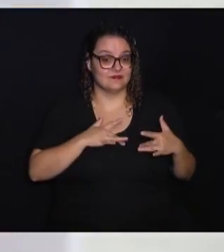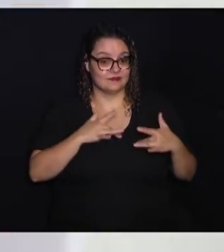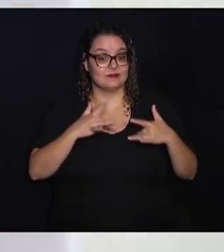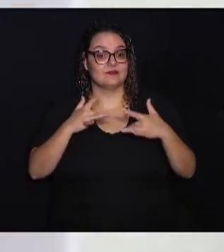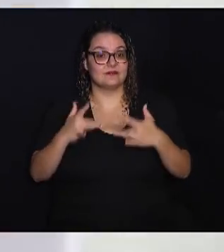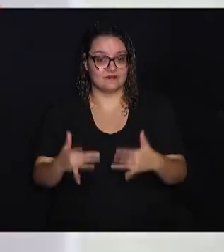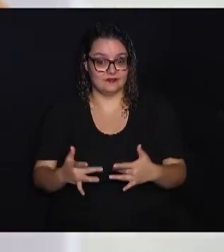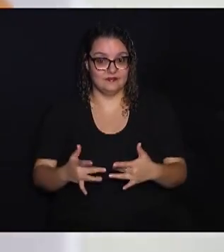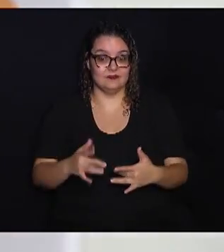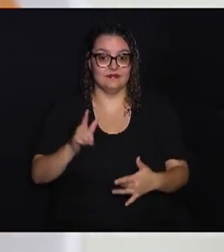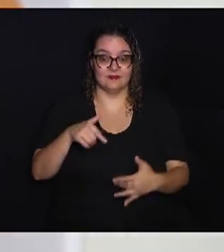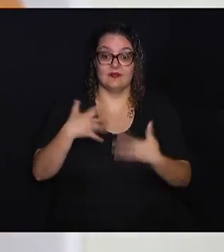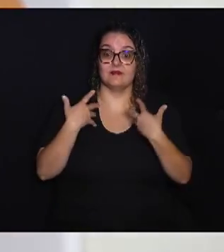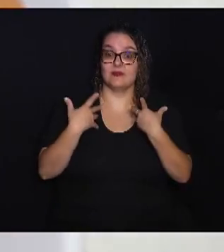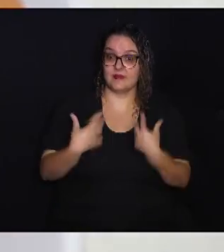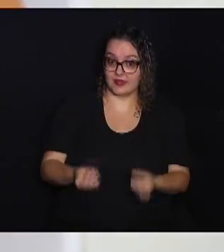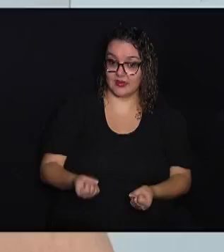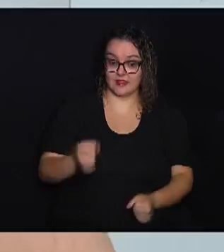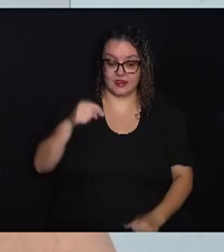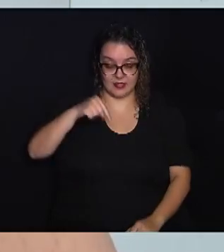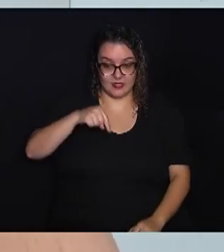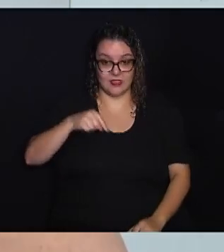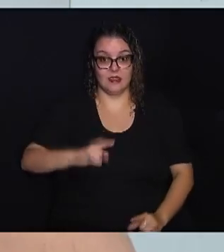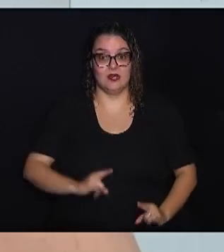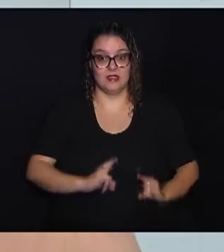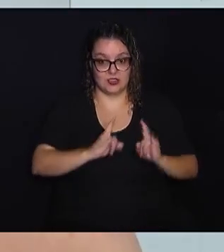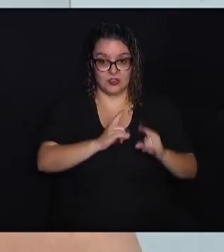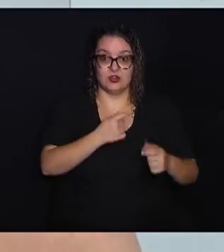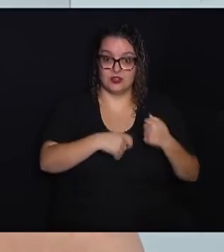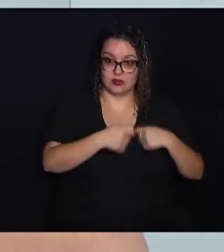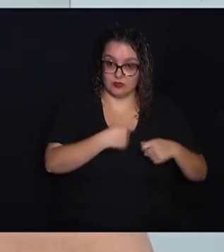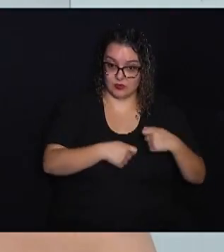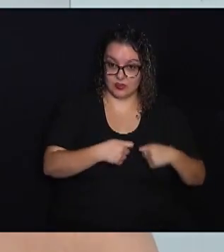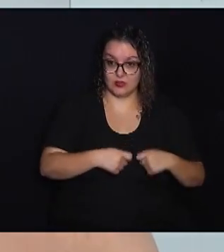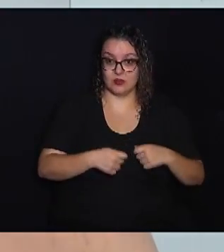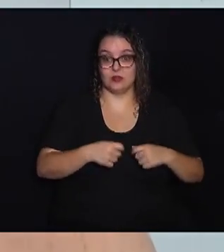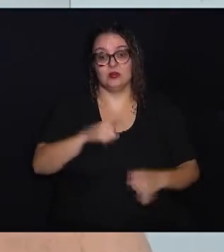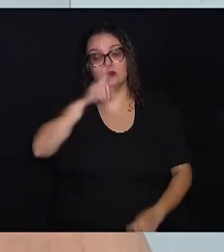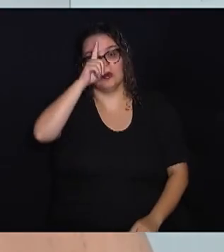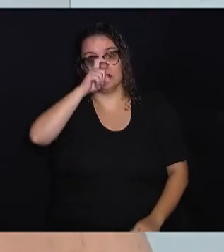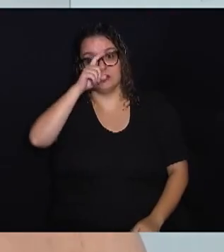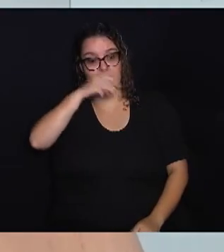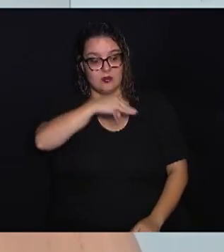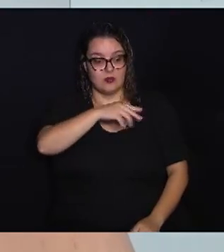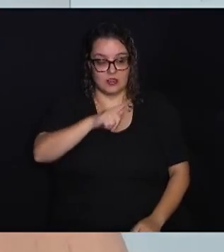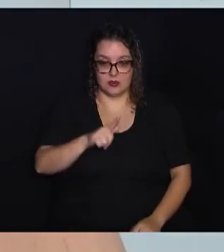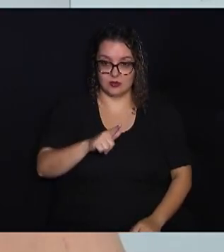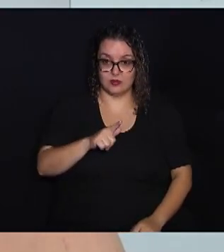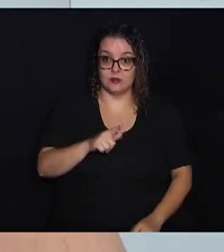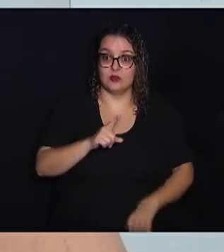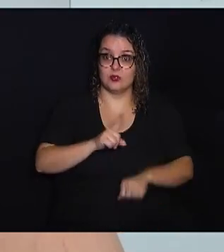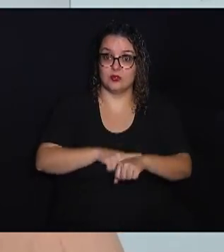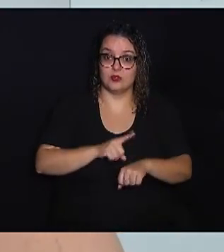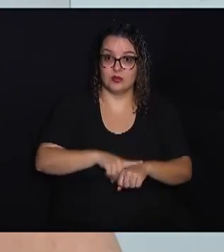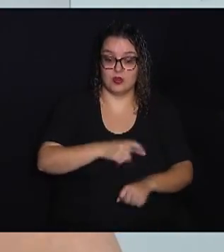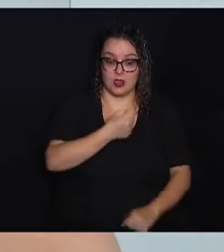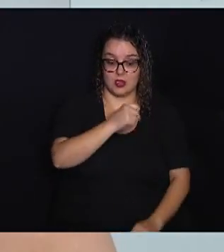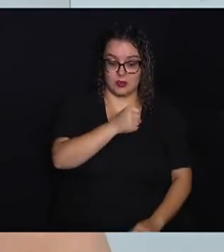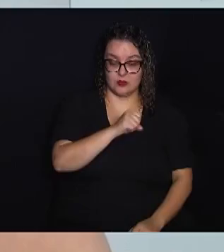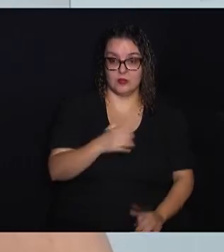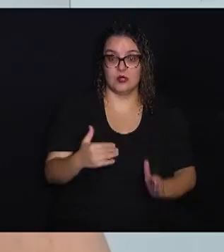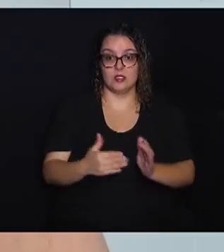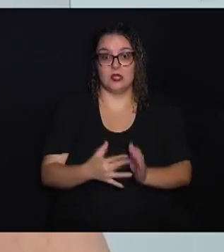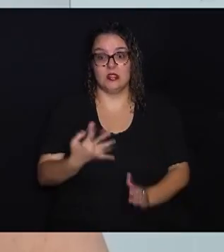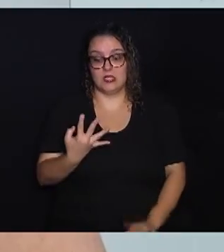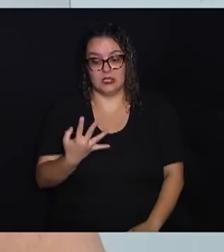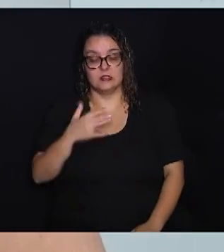ela é recebida aqui no prédio administrativo do Hospital Mário Gatti, no horário das 8 às